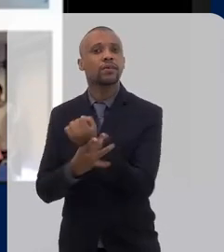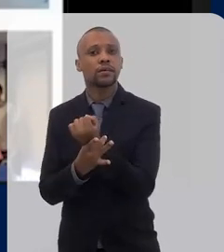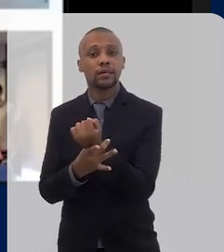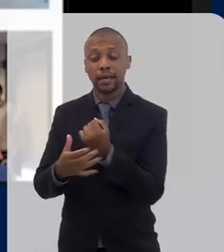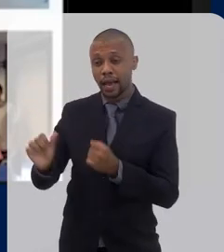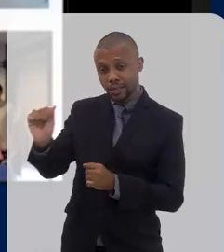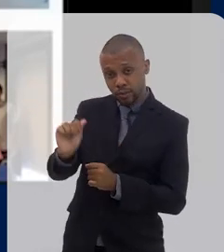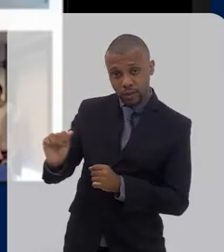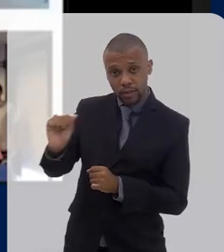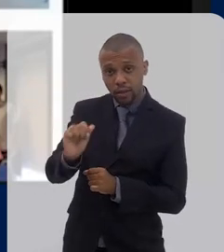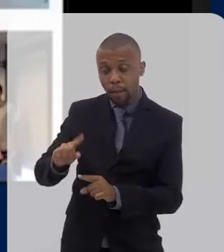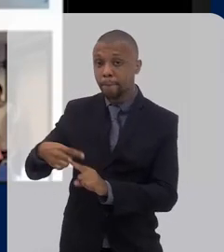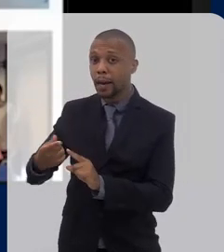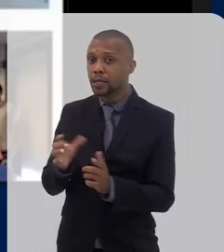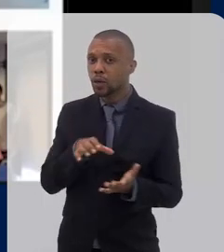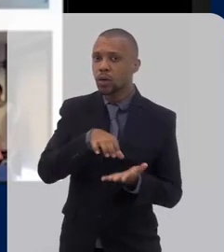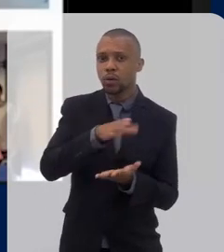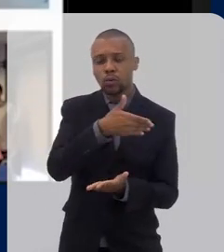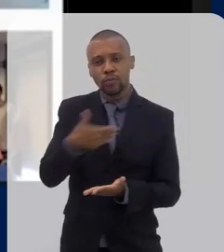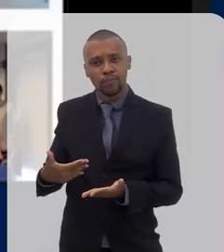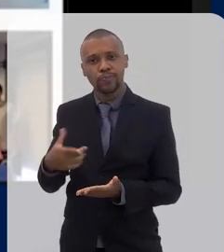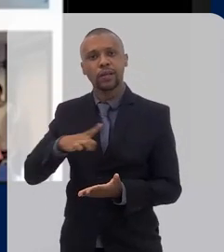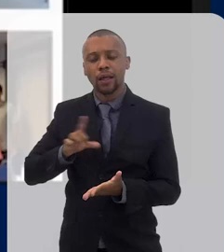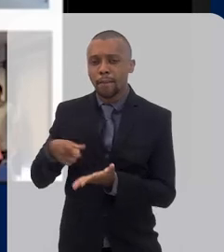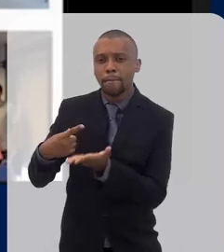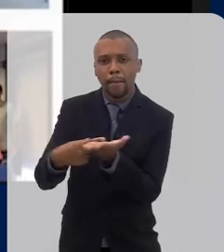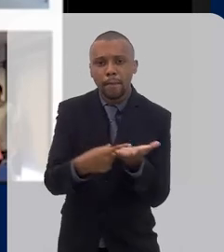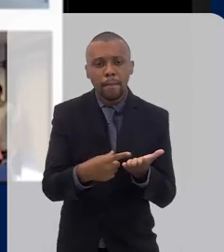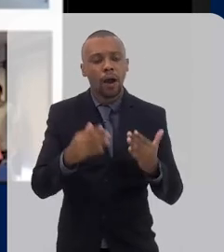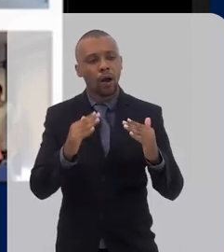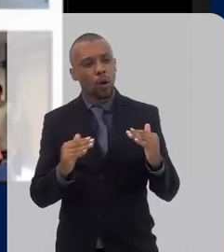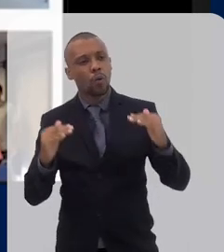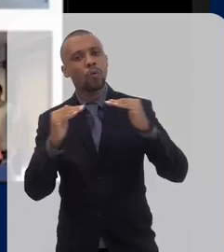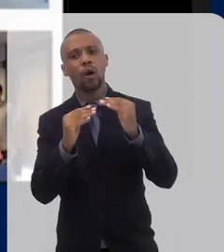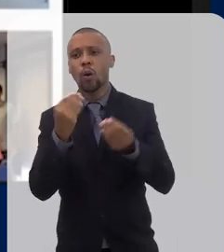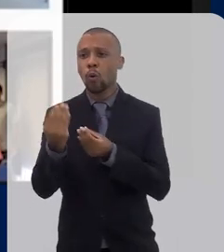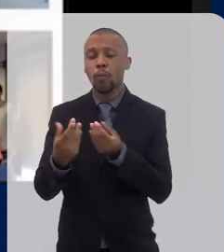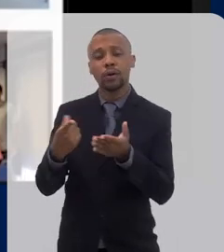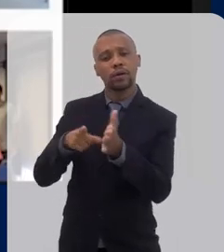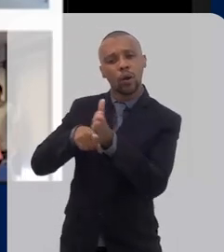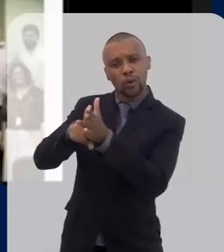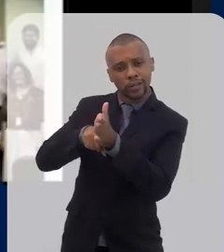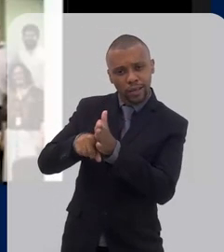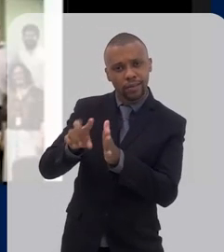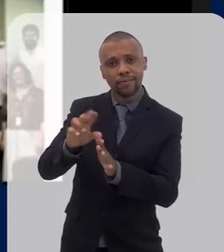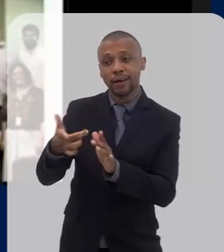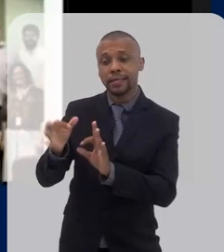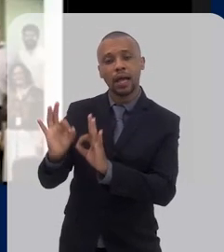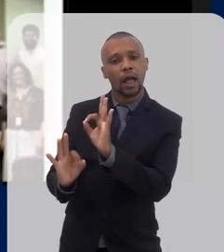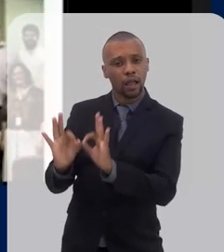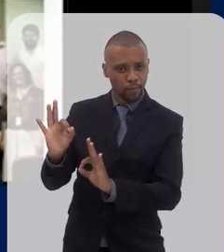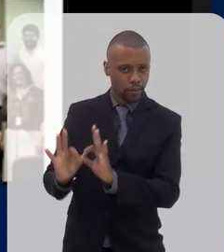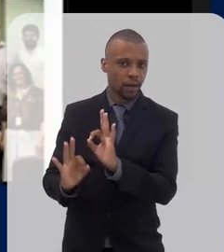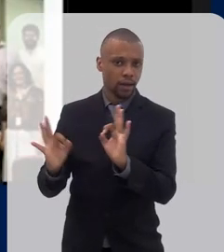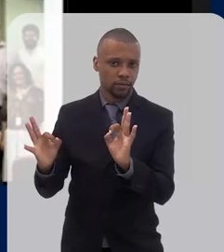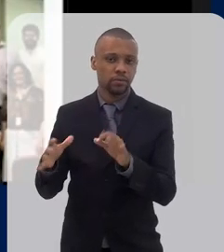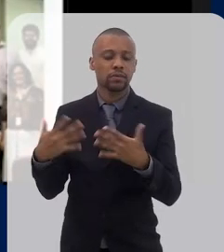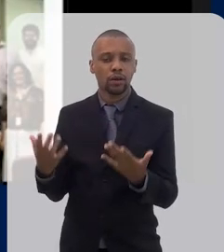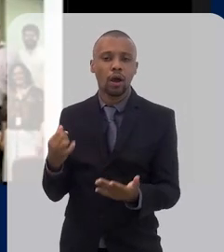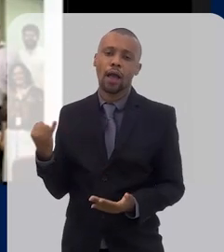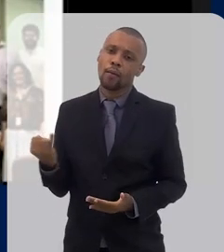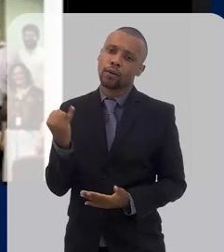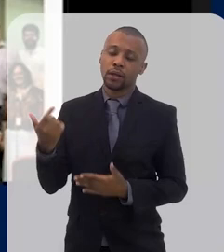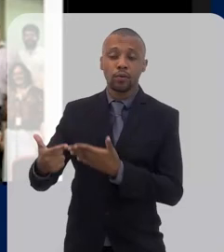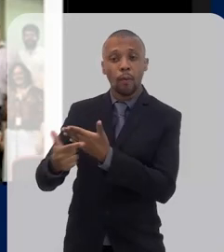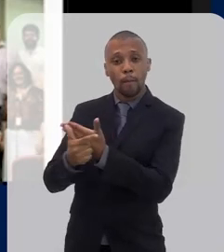órgãos governamentais que atuam com a política estariam de acordo com a forma como o censo seria realizado. Então, é muito